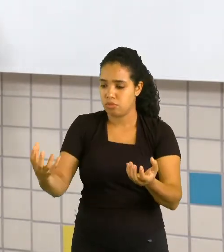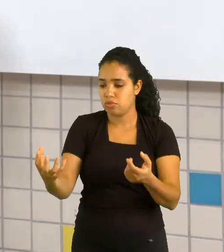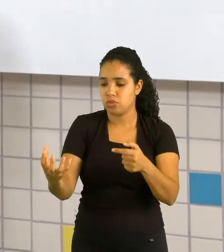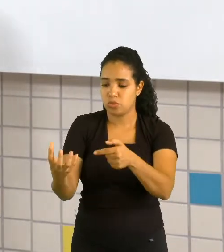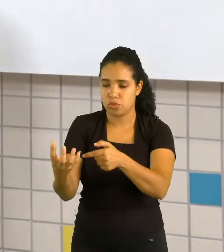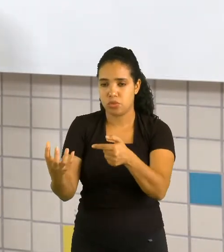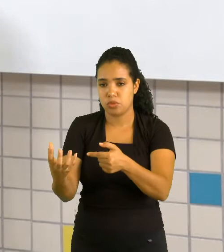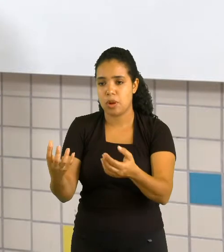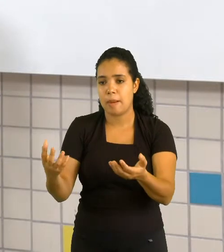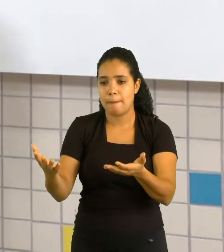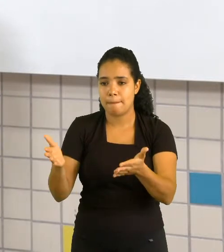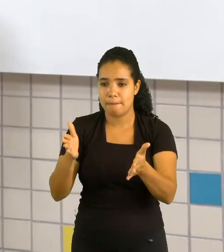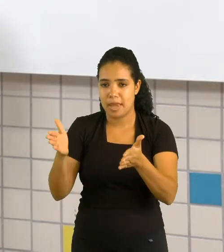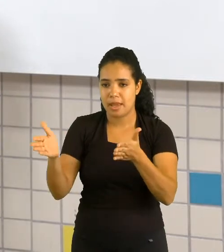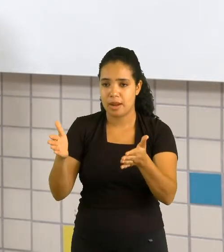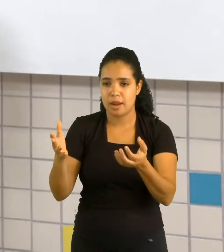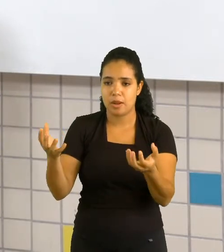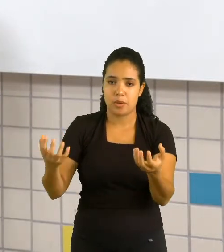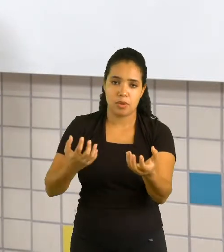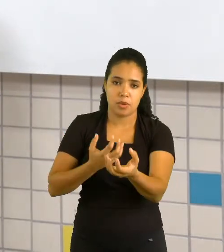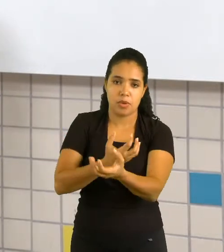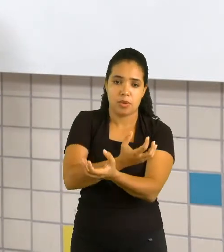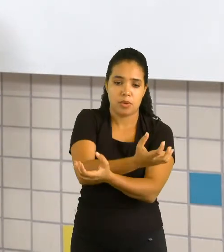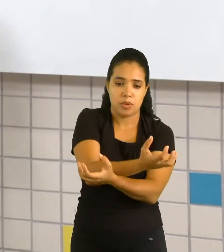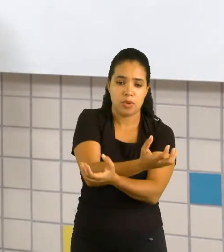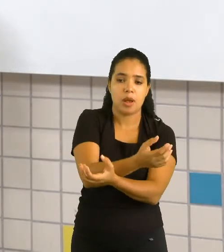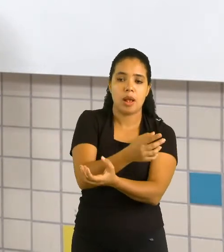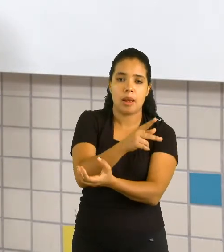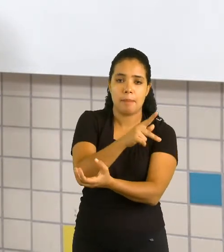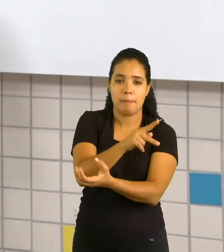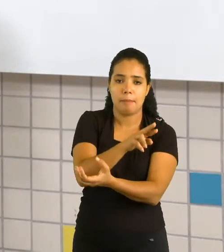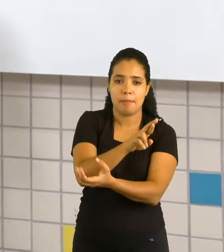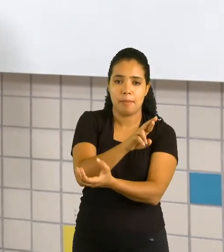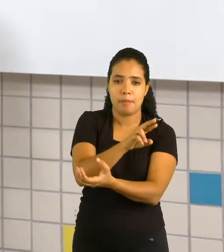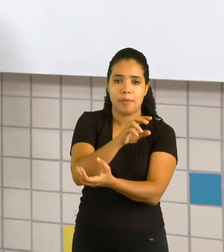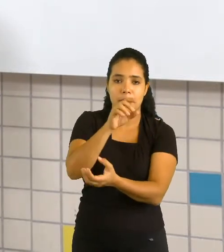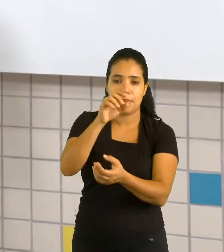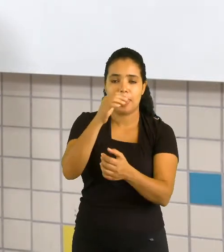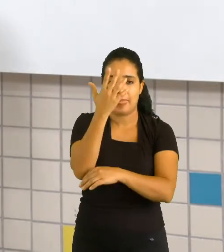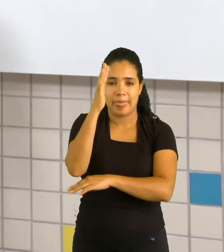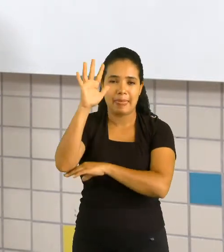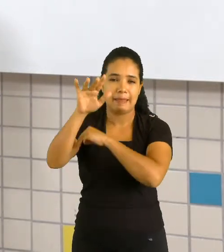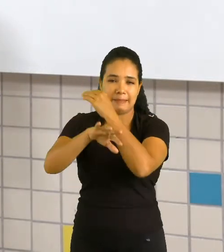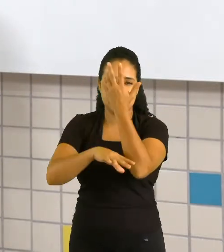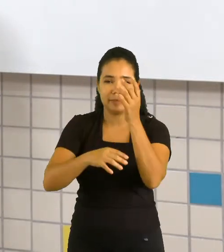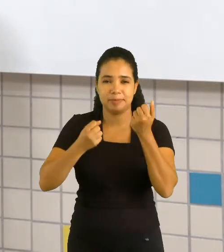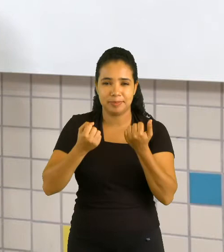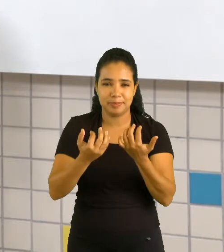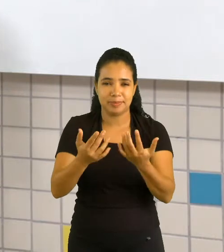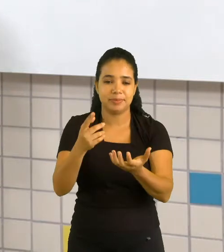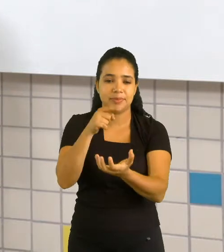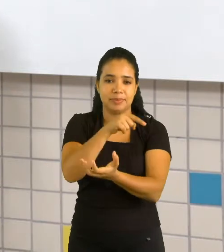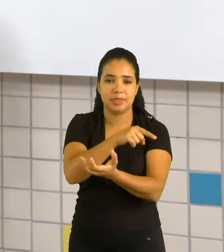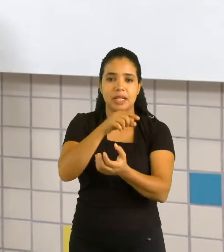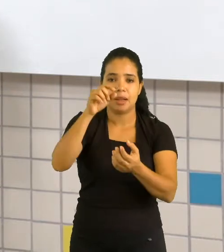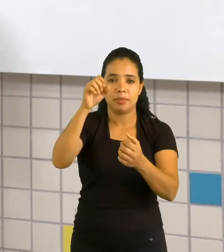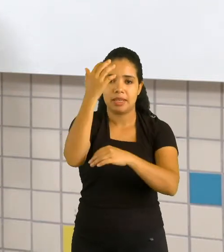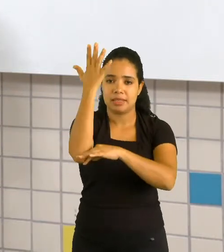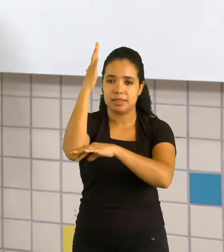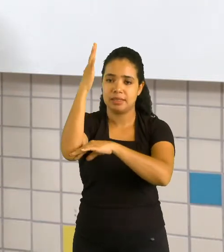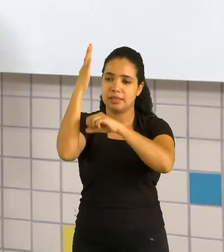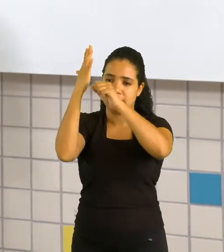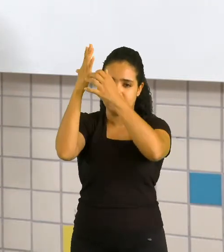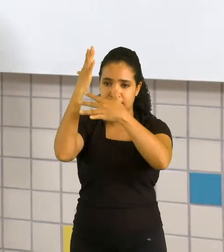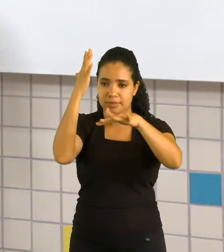quando a Terra recebe mais luminosidade no hemisfério norte, então lá